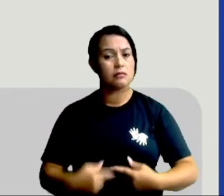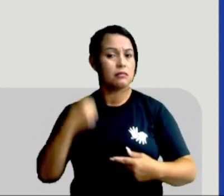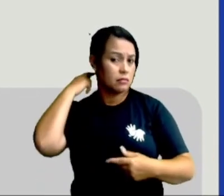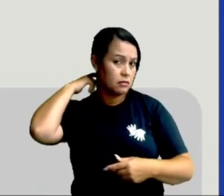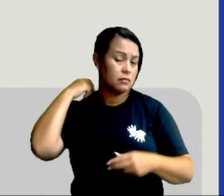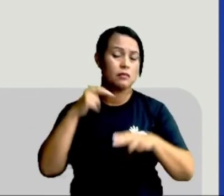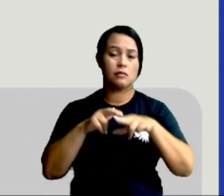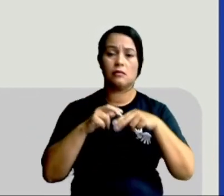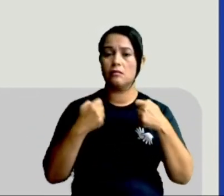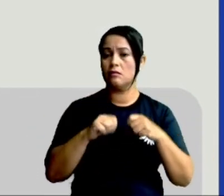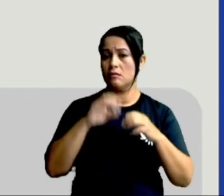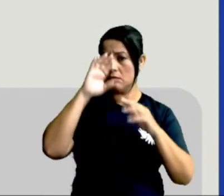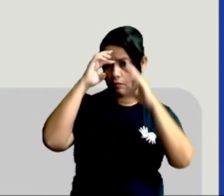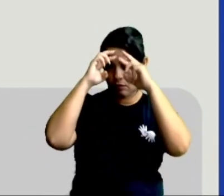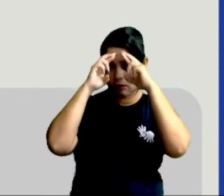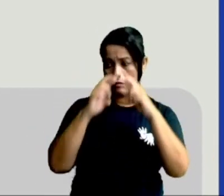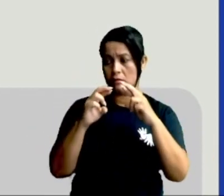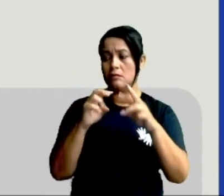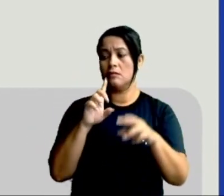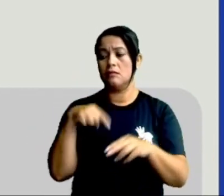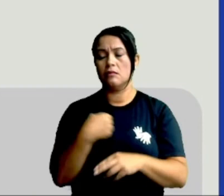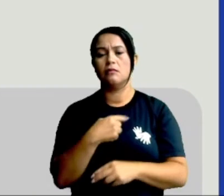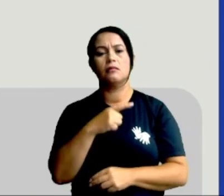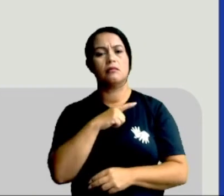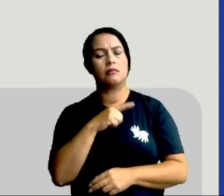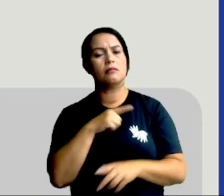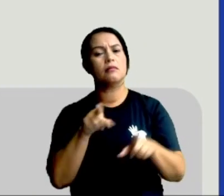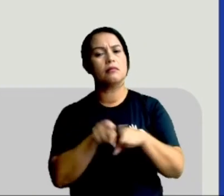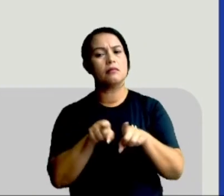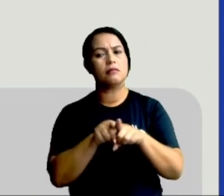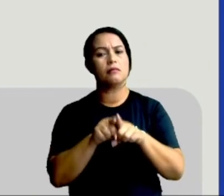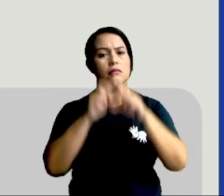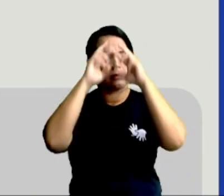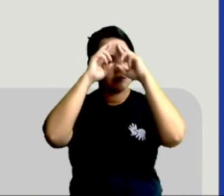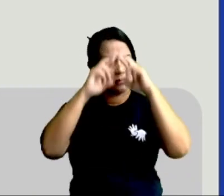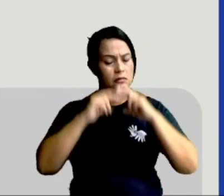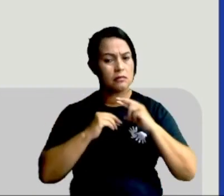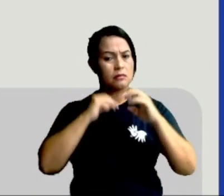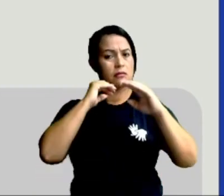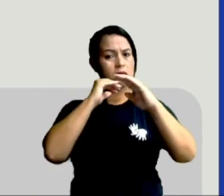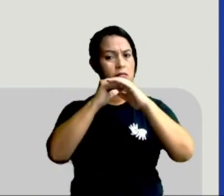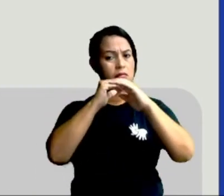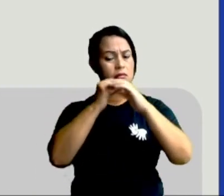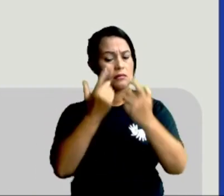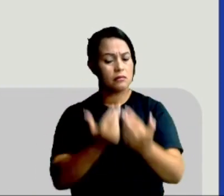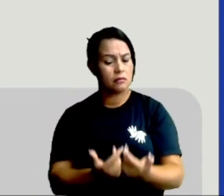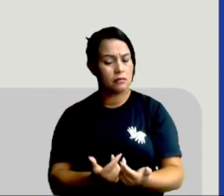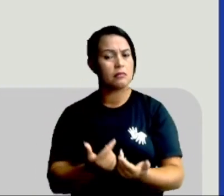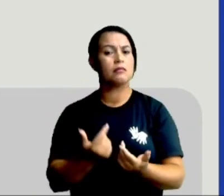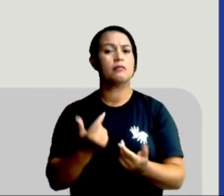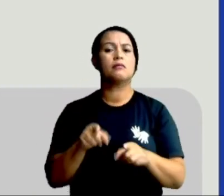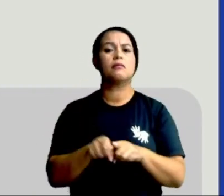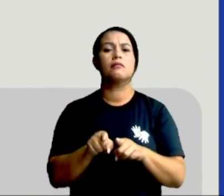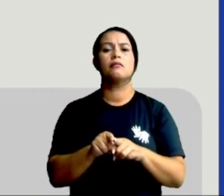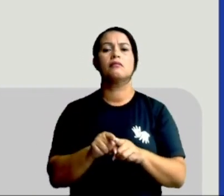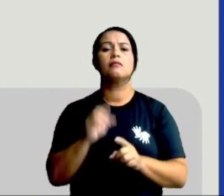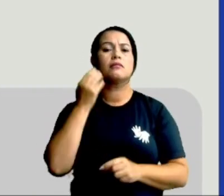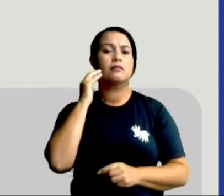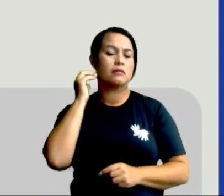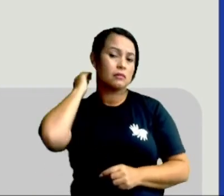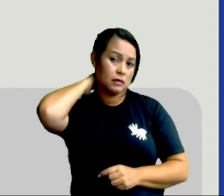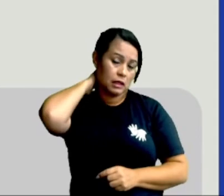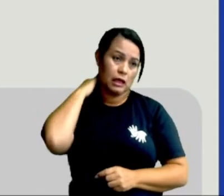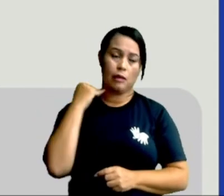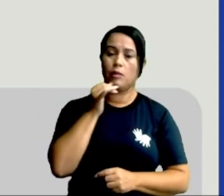para a gente ter também, né, o respeito dos outros. Então, se eu quero respeito, eu tenho que dar respeito